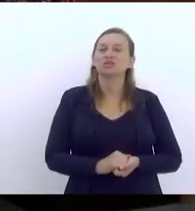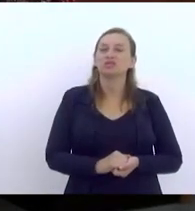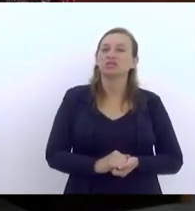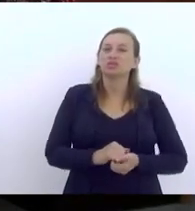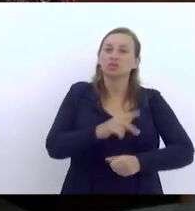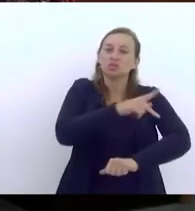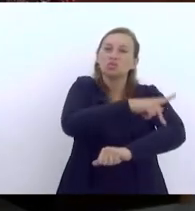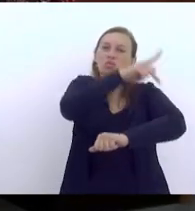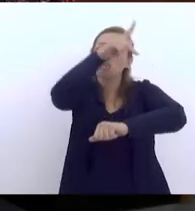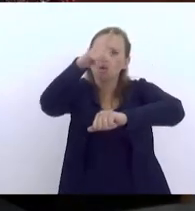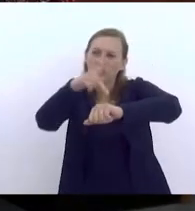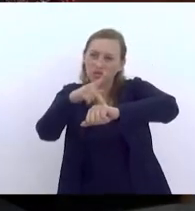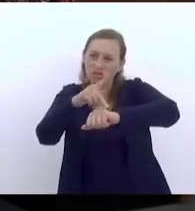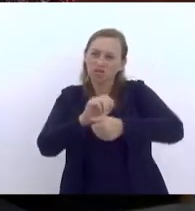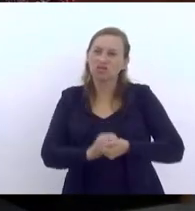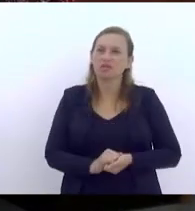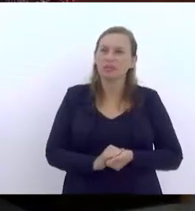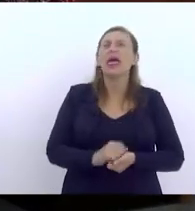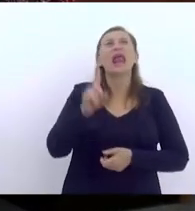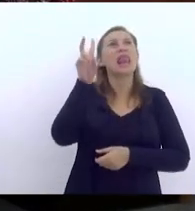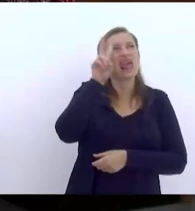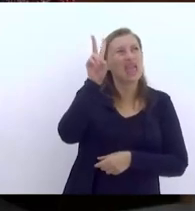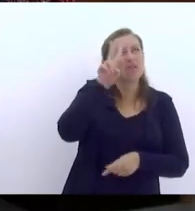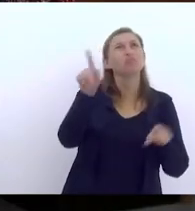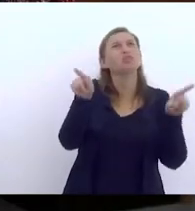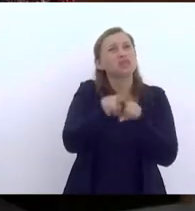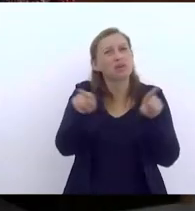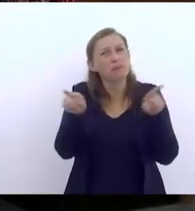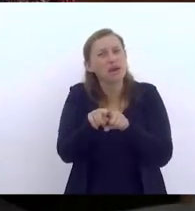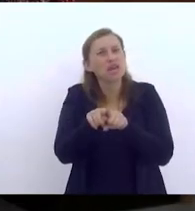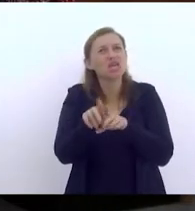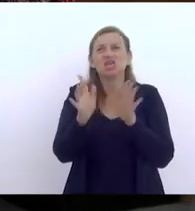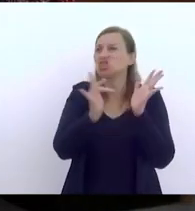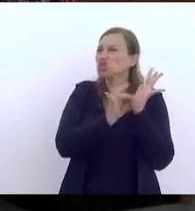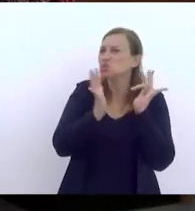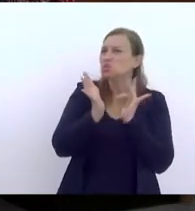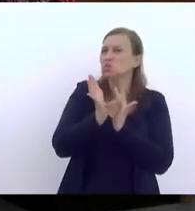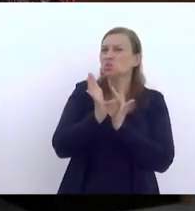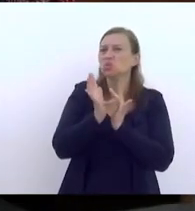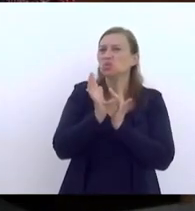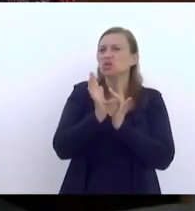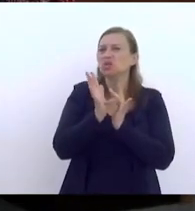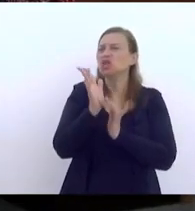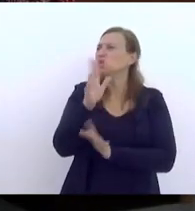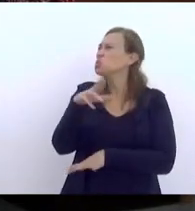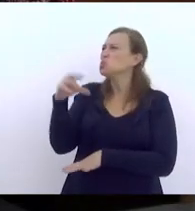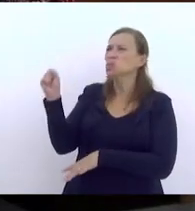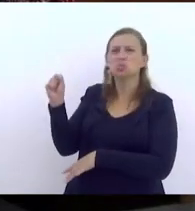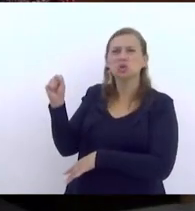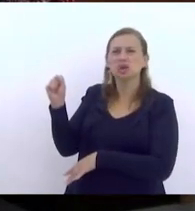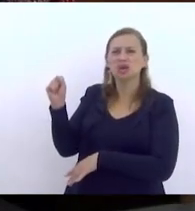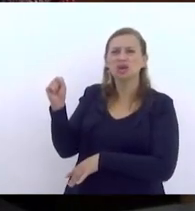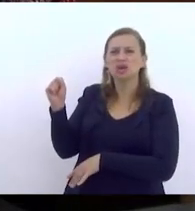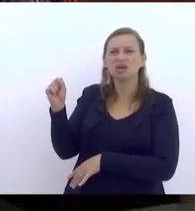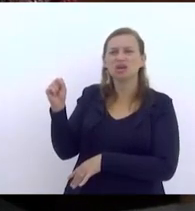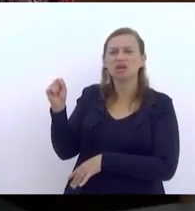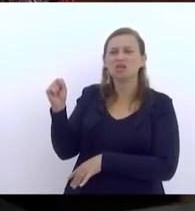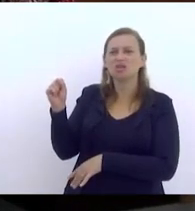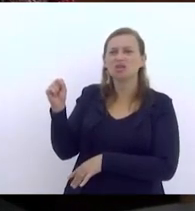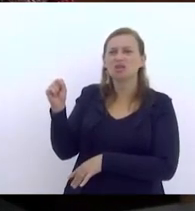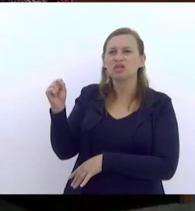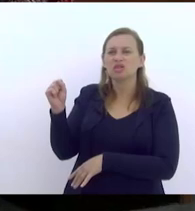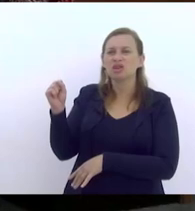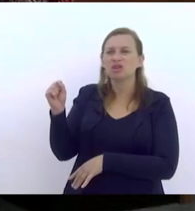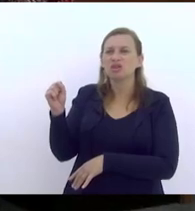Monte. Lembro também que Jesus, ele nunca veio com a intenção